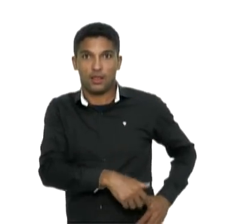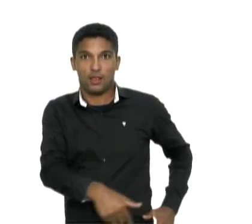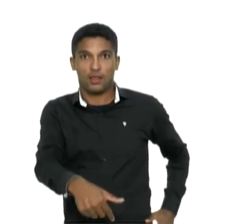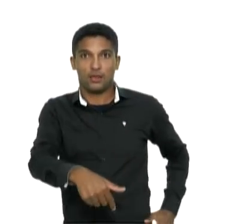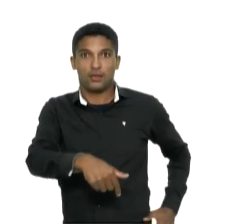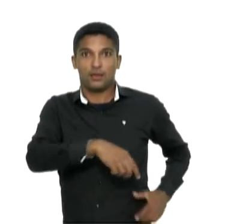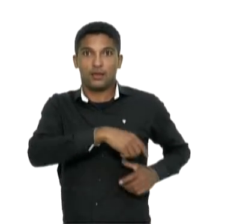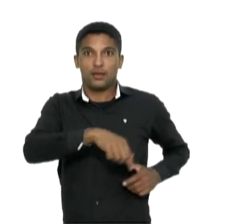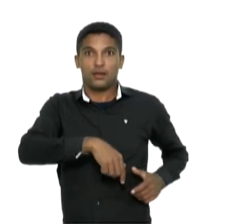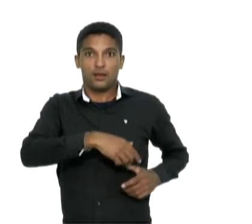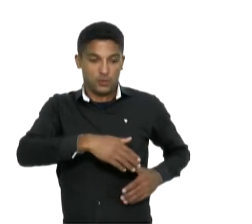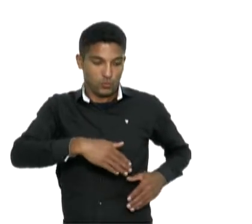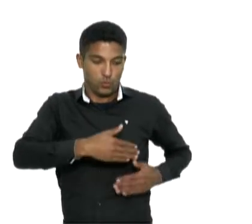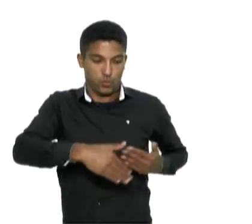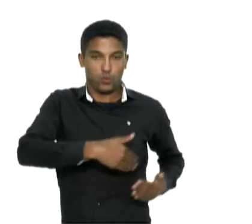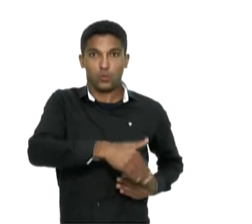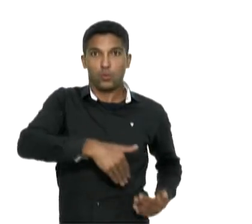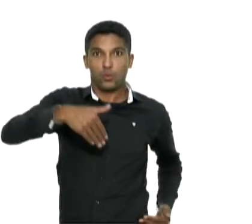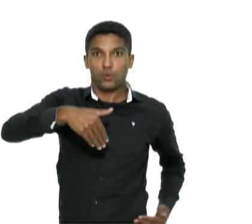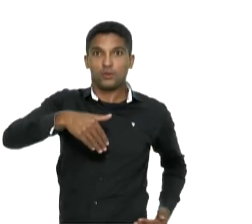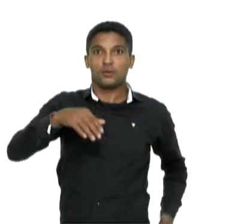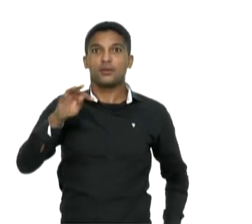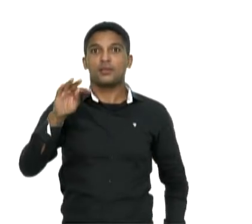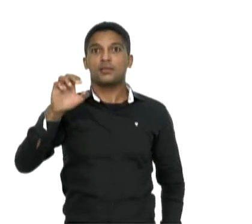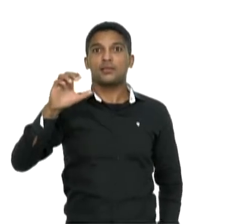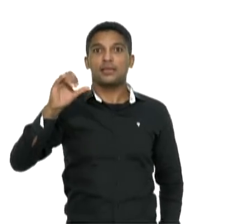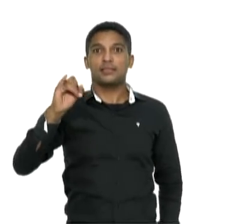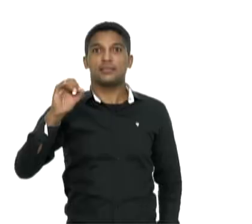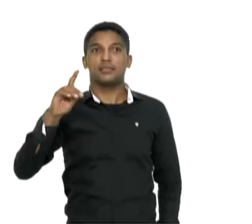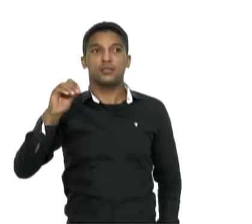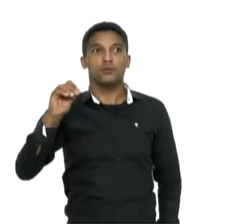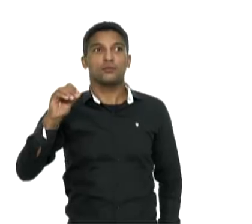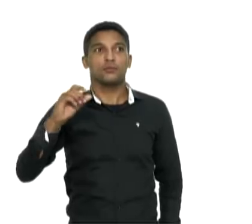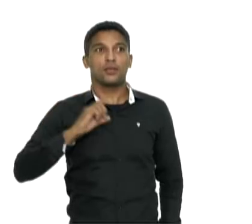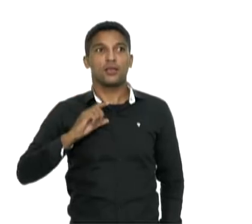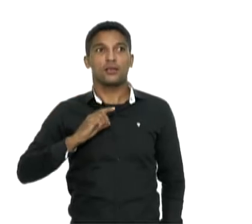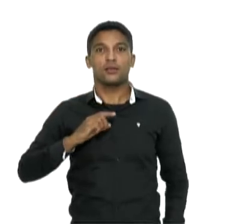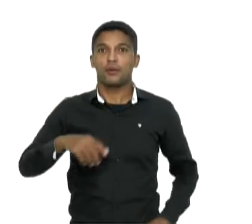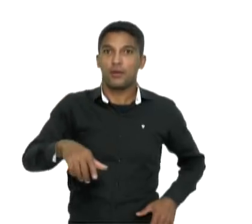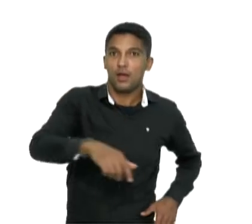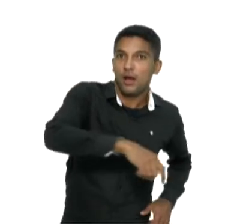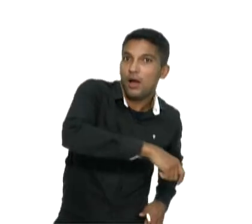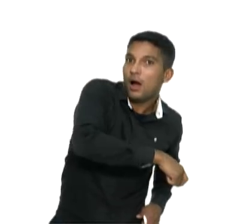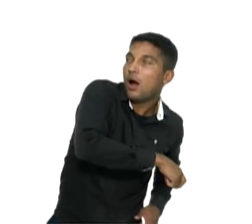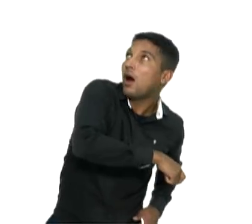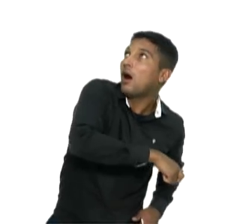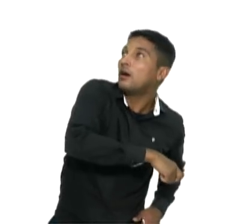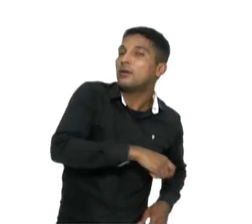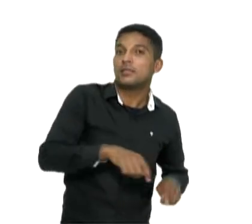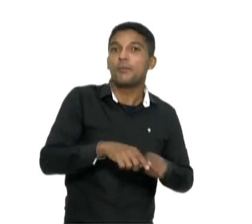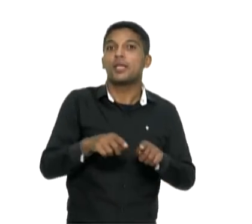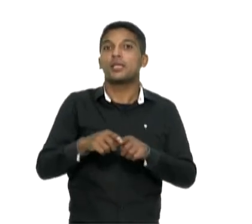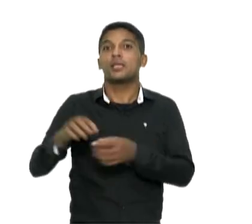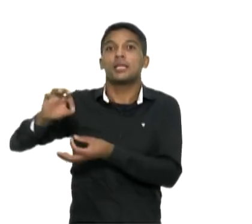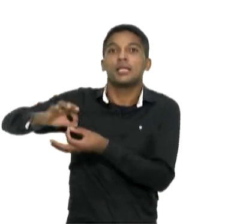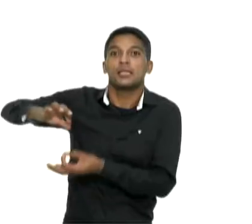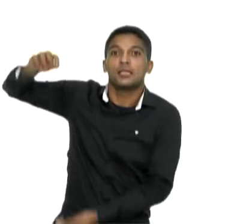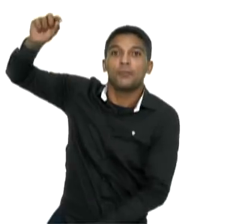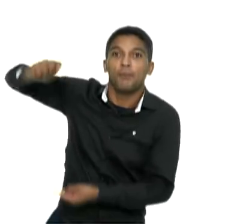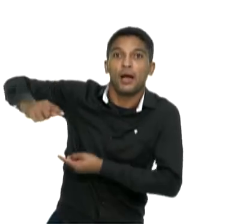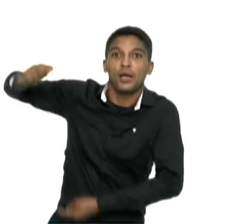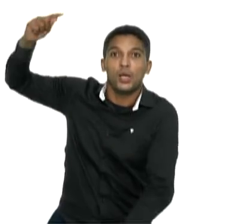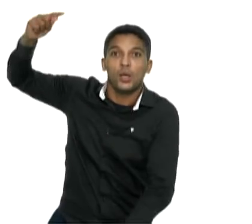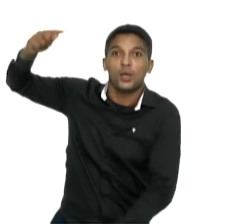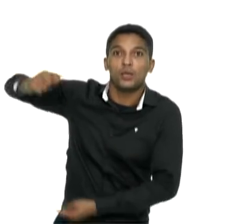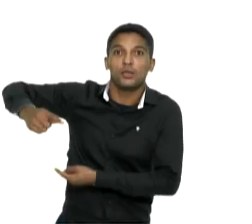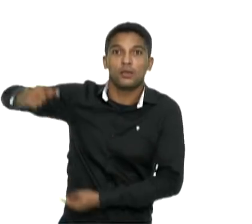mais detalhes nesse tecido, né? E também chama atenção a diferença quanto ao tamanho, porque esse do Bernini,